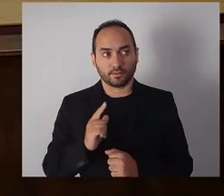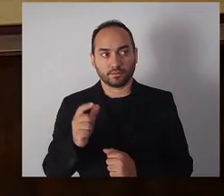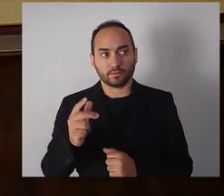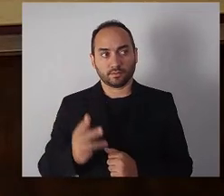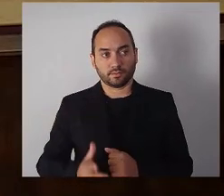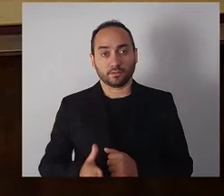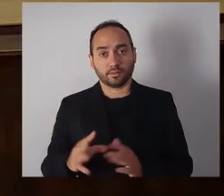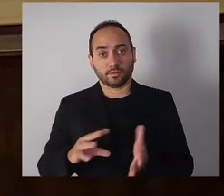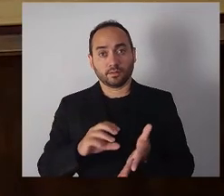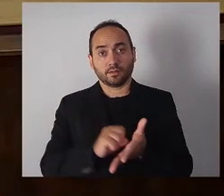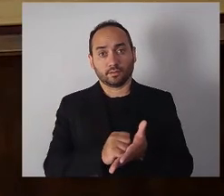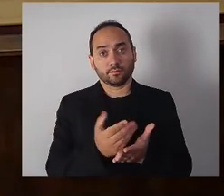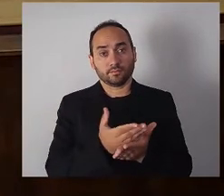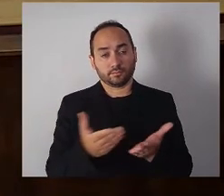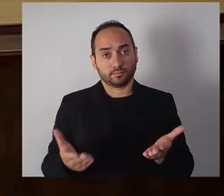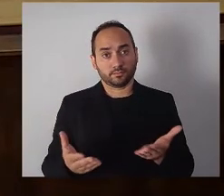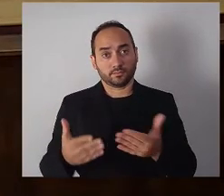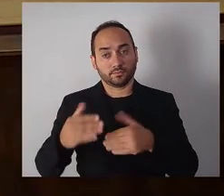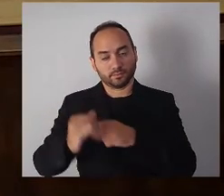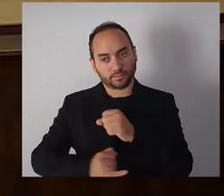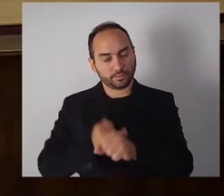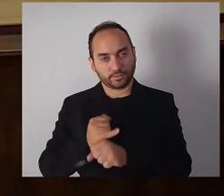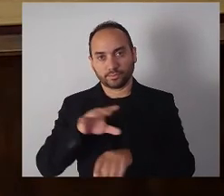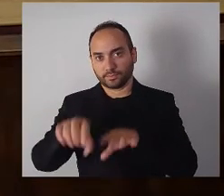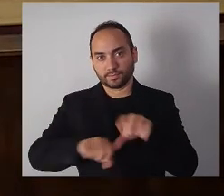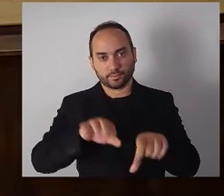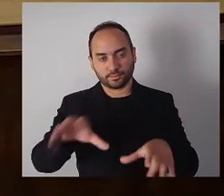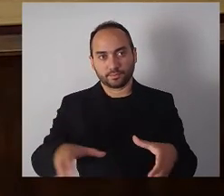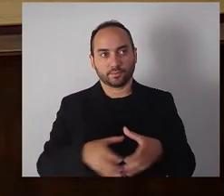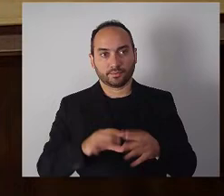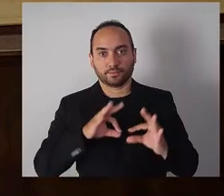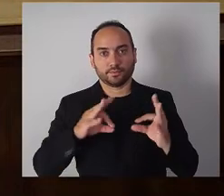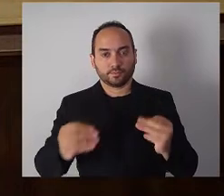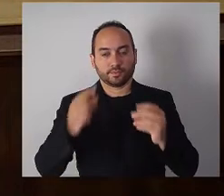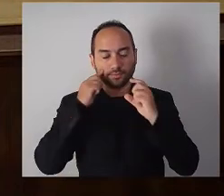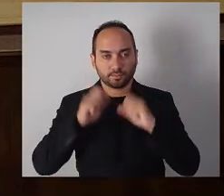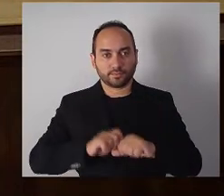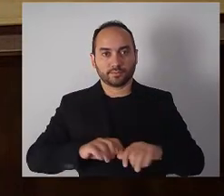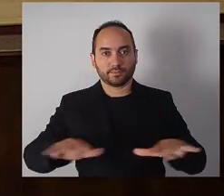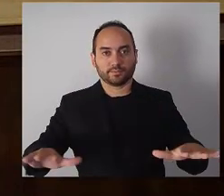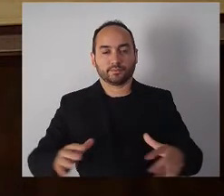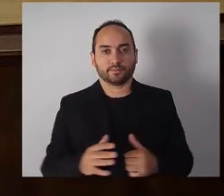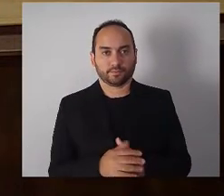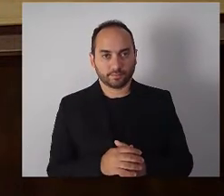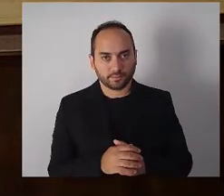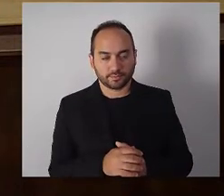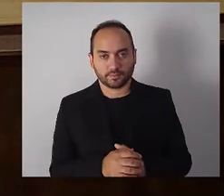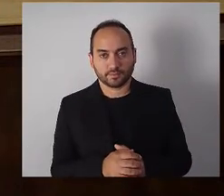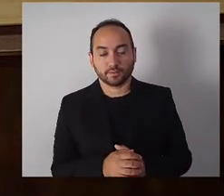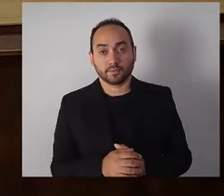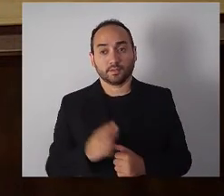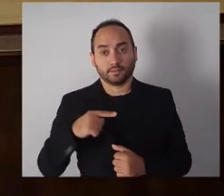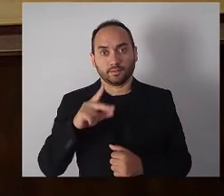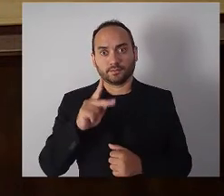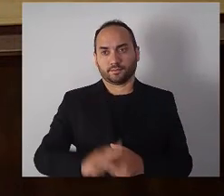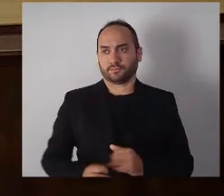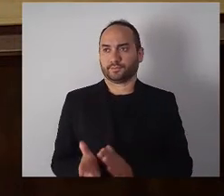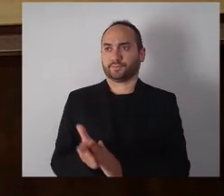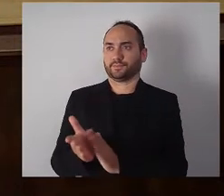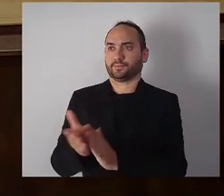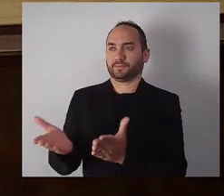para ficar registrado, que hoje em dia na internet eles pegam tudo, né? Olha, terminou a sustentação oral, o presidente da corte bateu